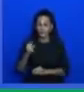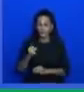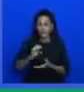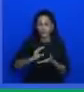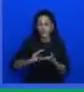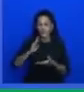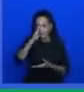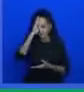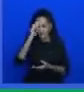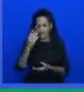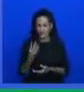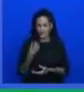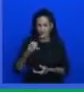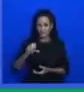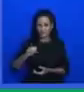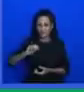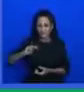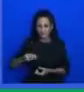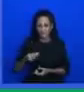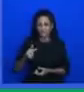2.458, prêmio principal